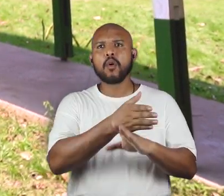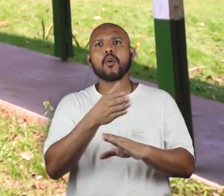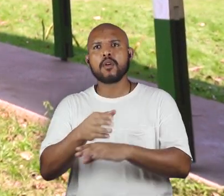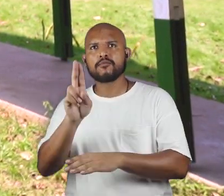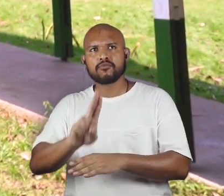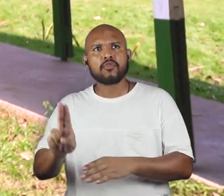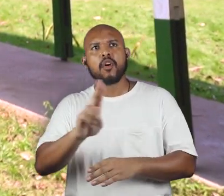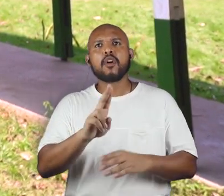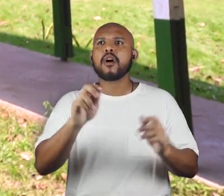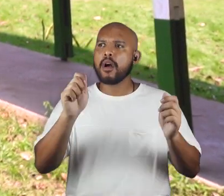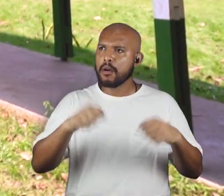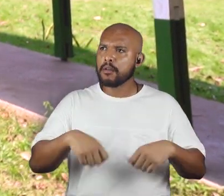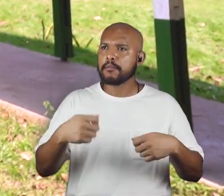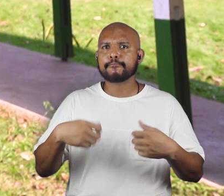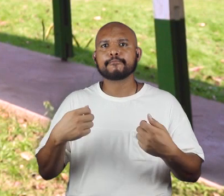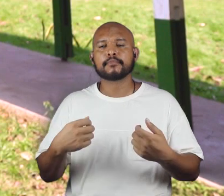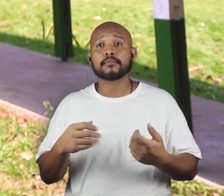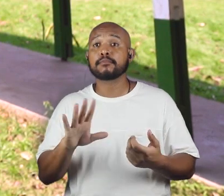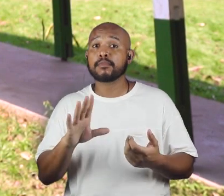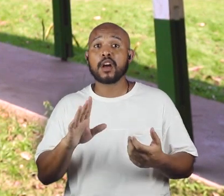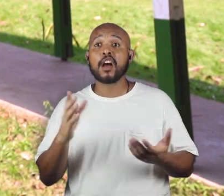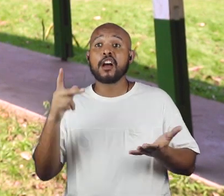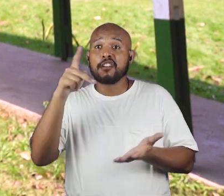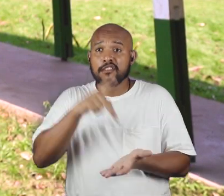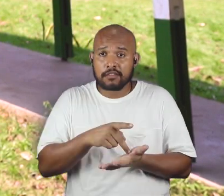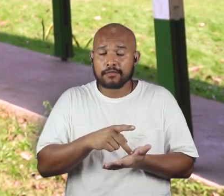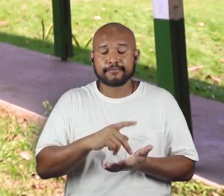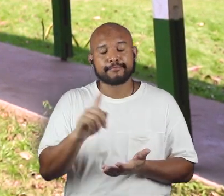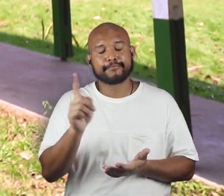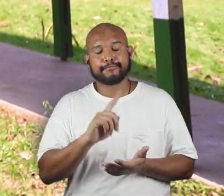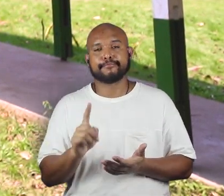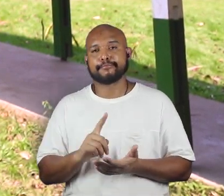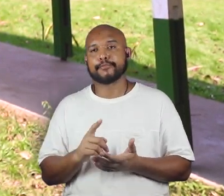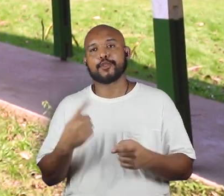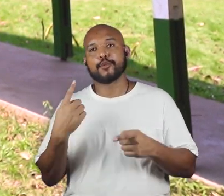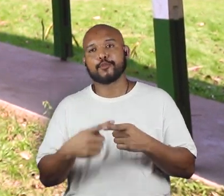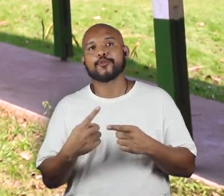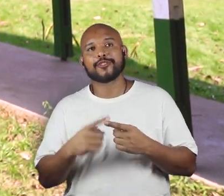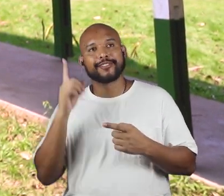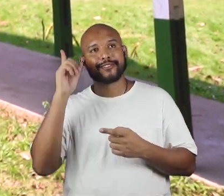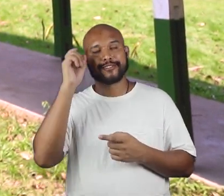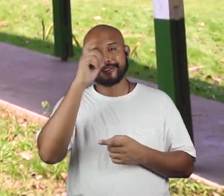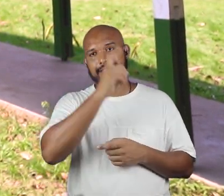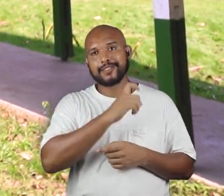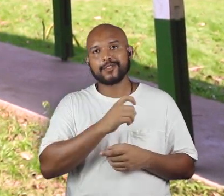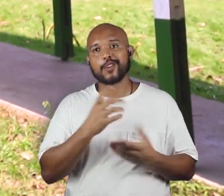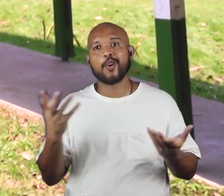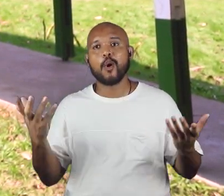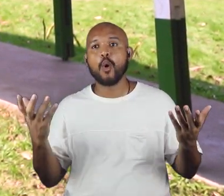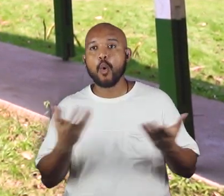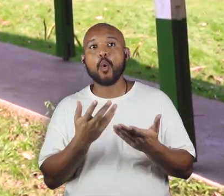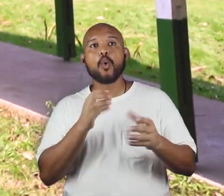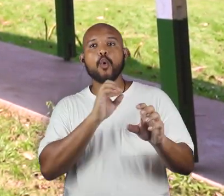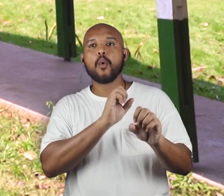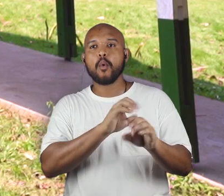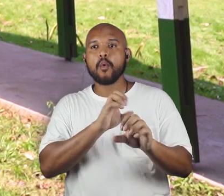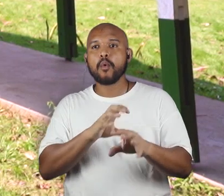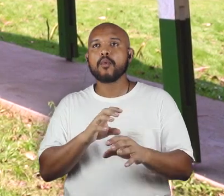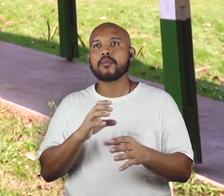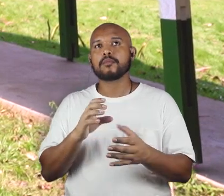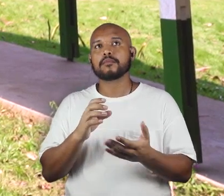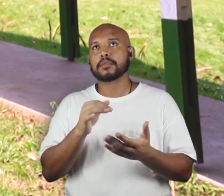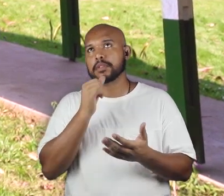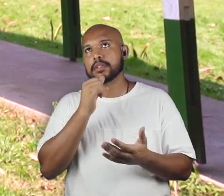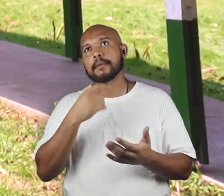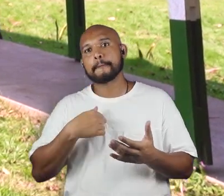Nossas comunidades deveriam estar mais contempladas dentro das políticas públicas, né? Então, hoje a questão da educação